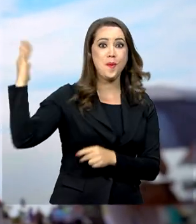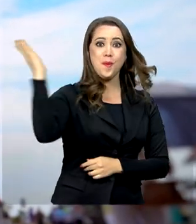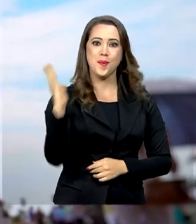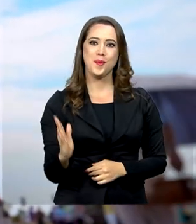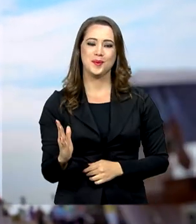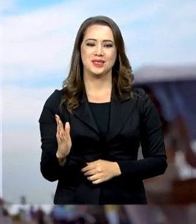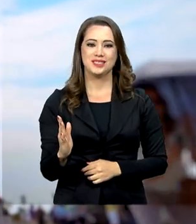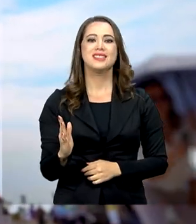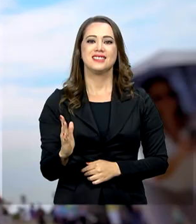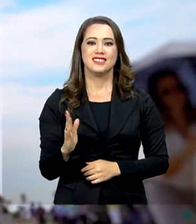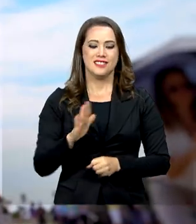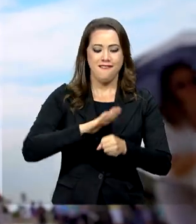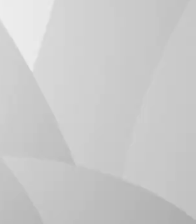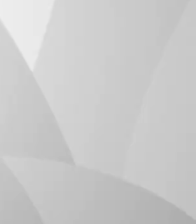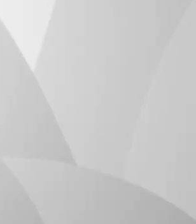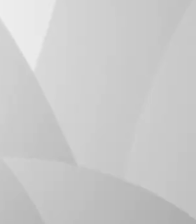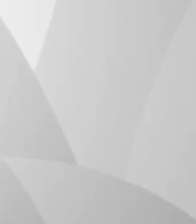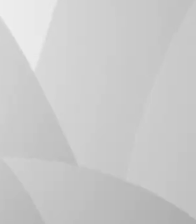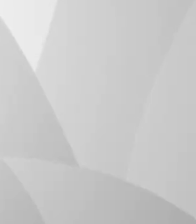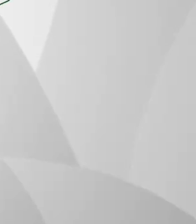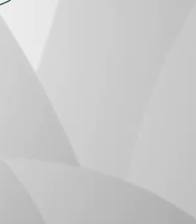independente.